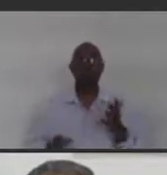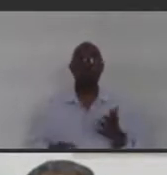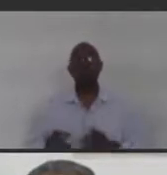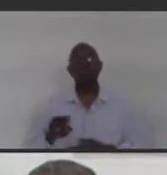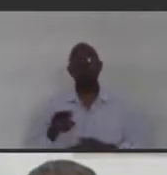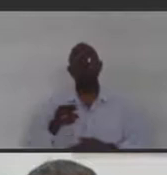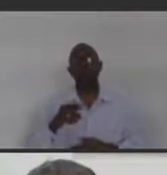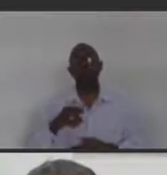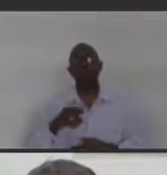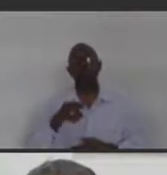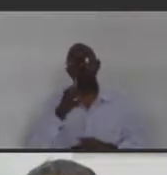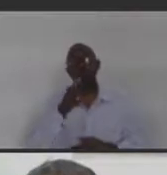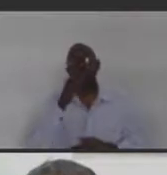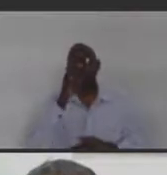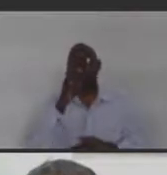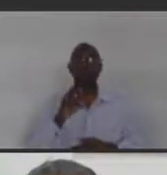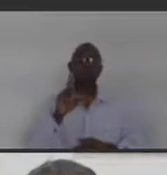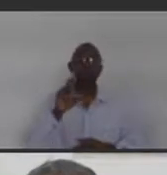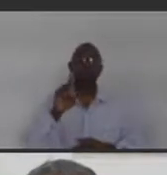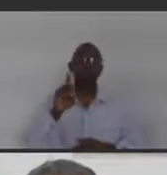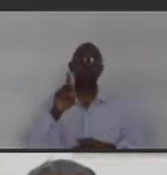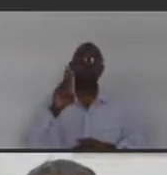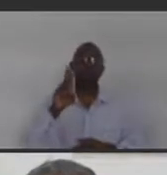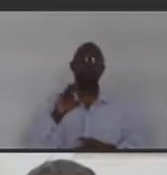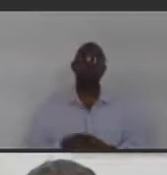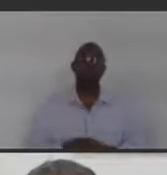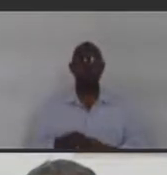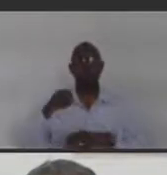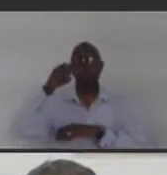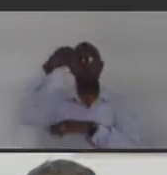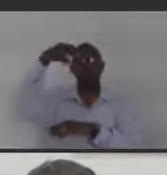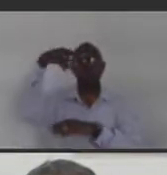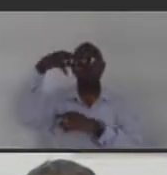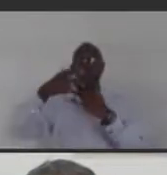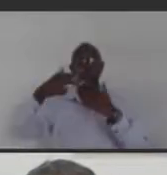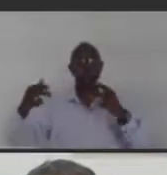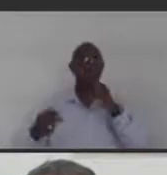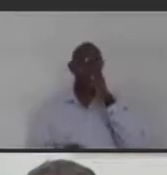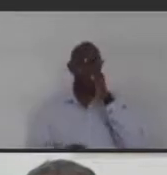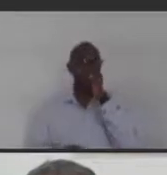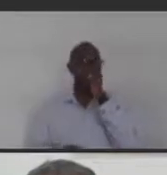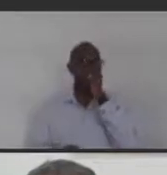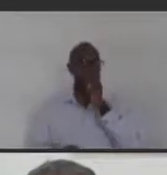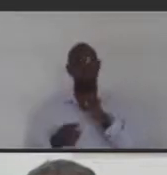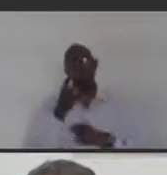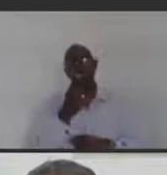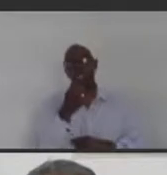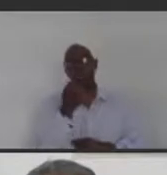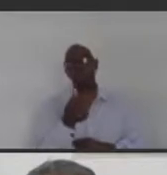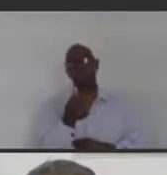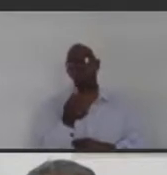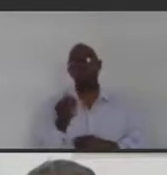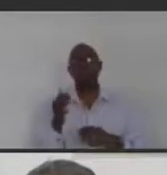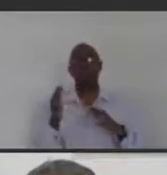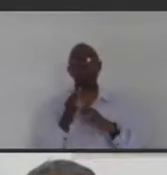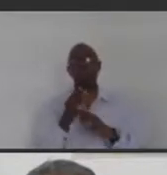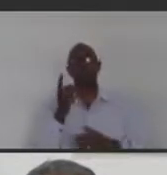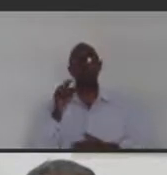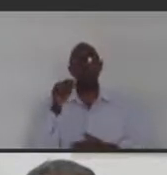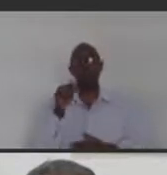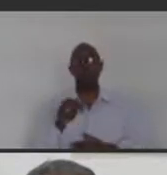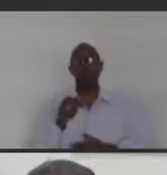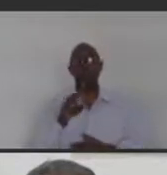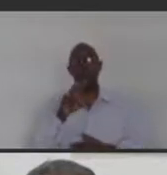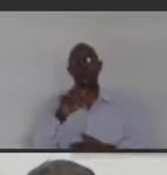vereador Dudu Lima. Reparo na iluminação, indicação 4.016 e 4.017, vereador Valdir